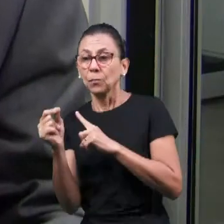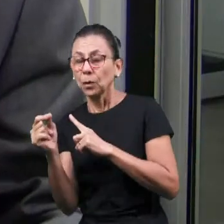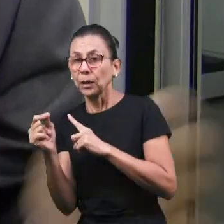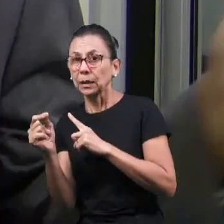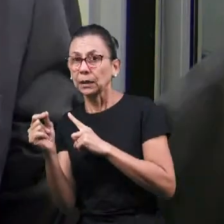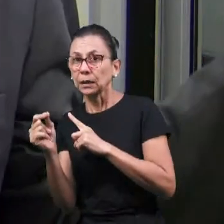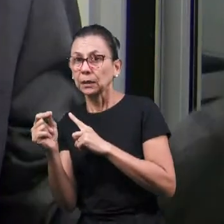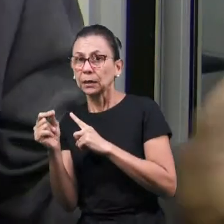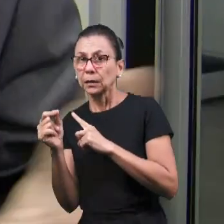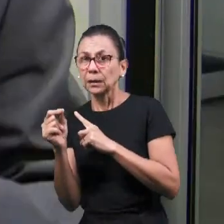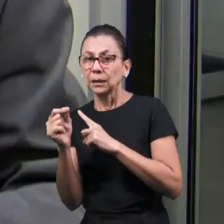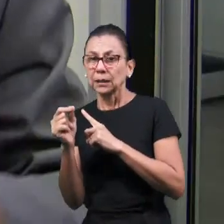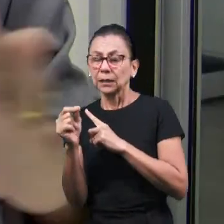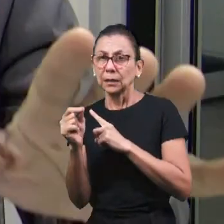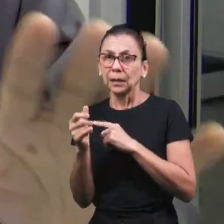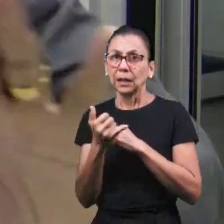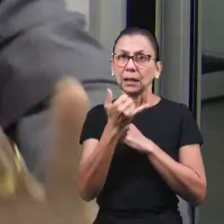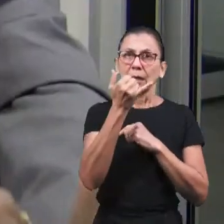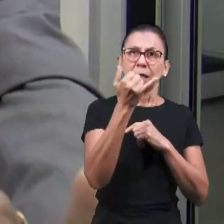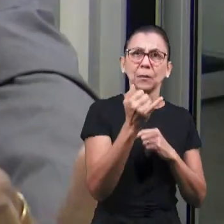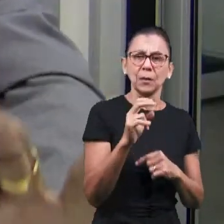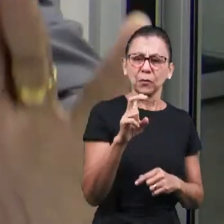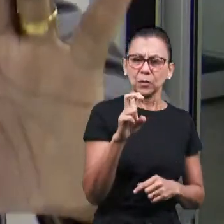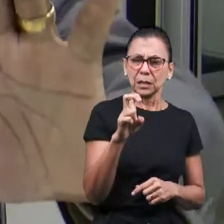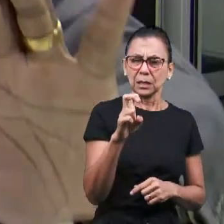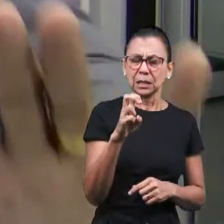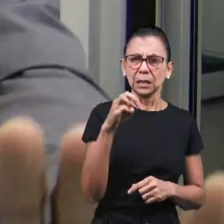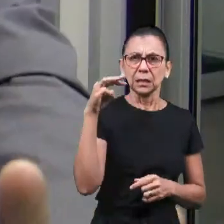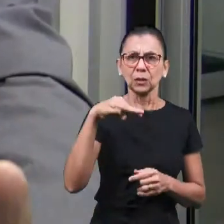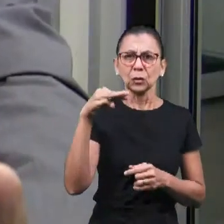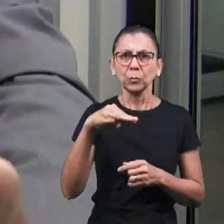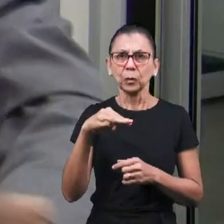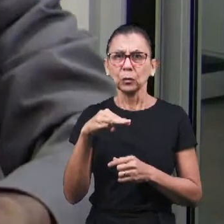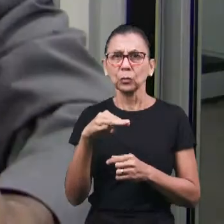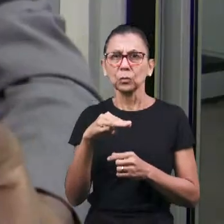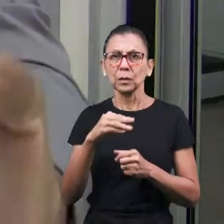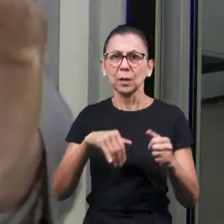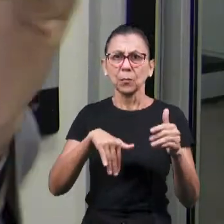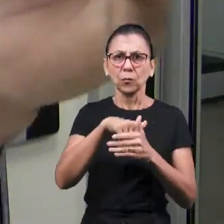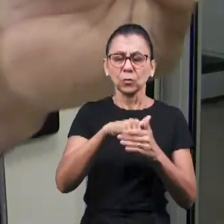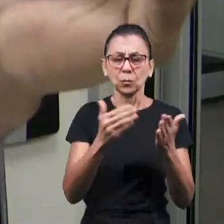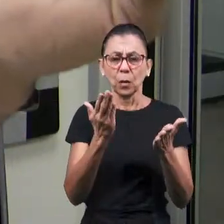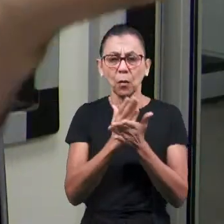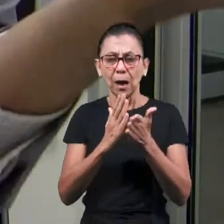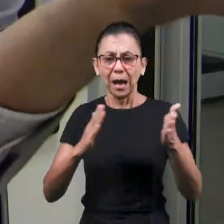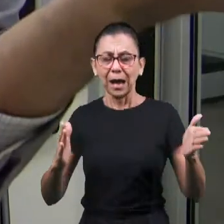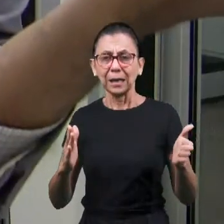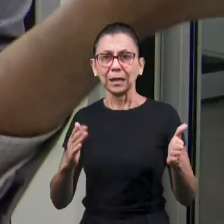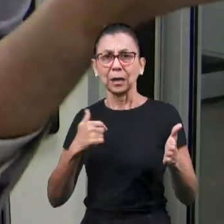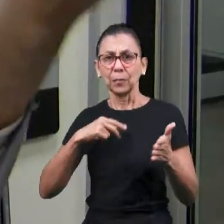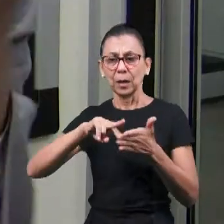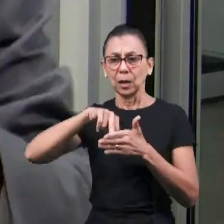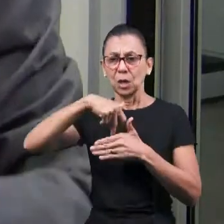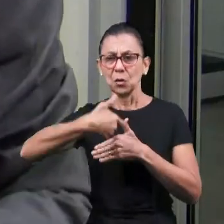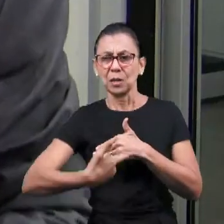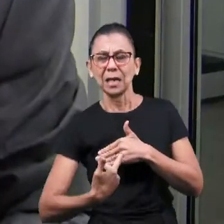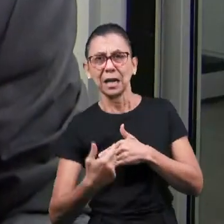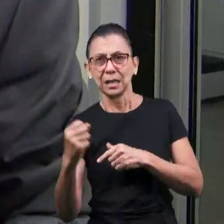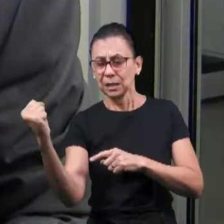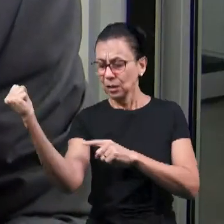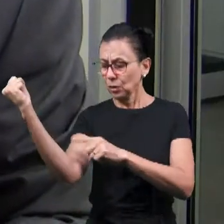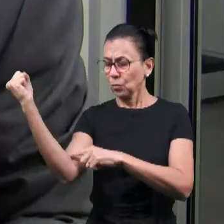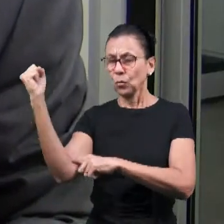5 minutos pra acabar o jogo, alguém me passou a perna, eu caí. Quando eu caí no chão, botei a mão, o braço quebrou, o osso saiu aqui. O osso quebrou